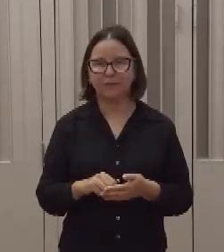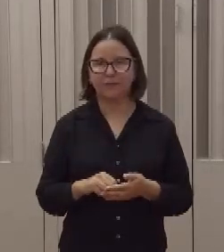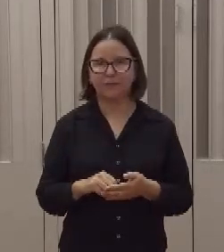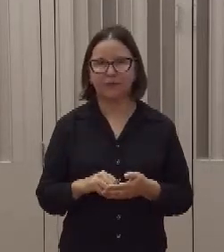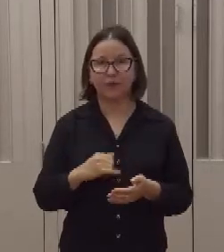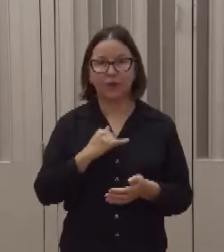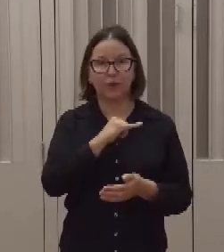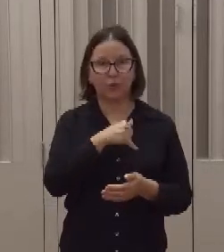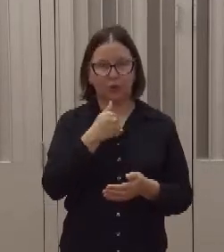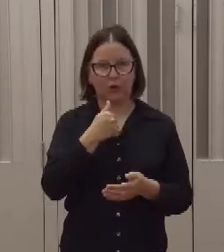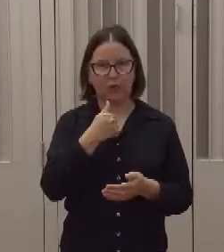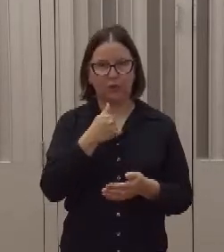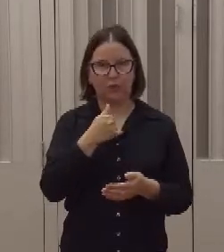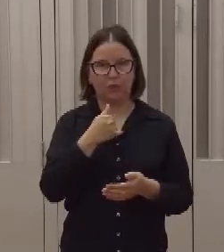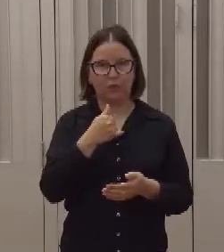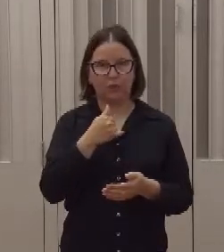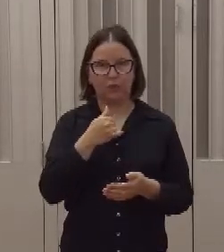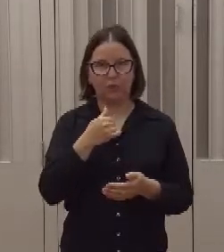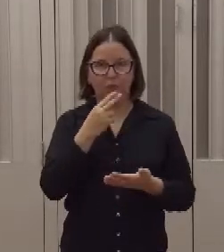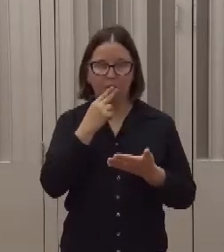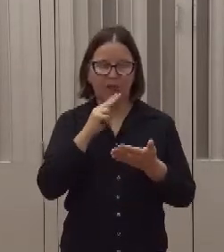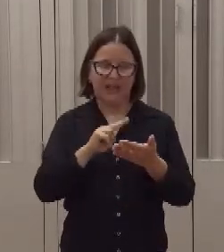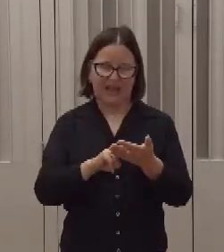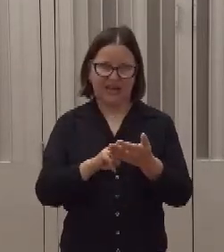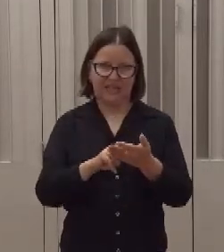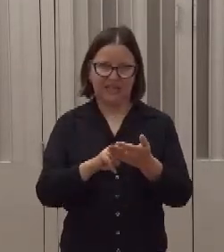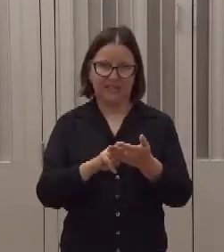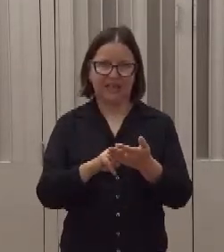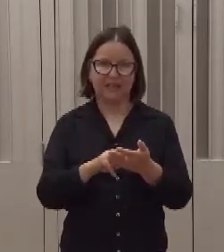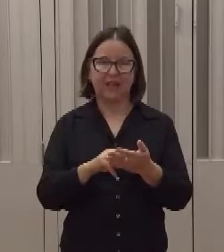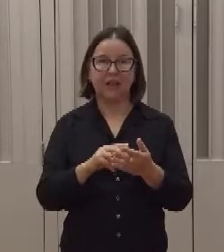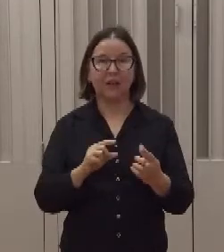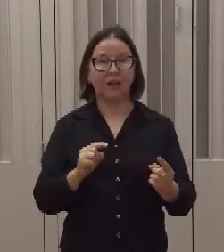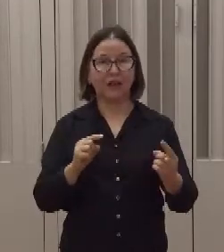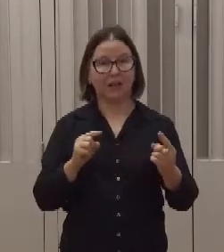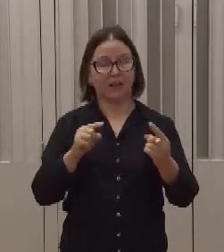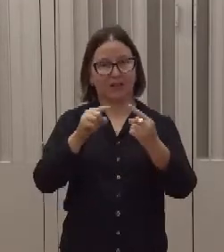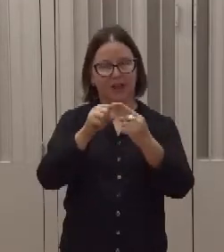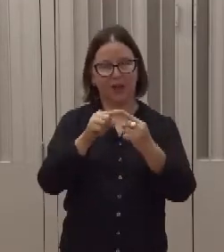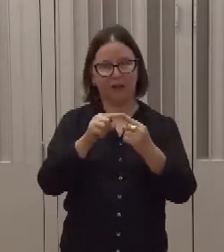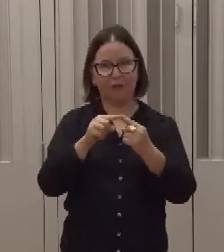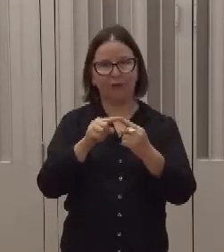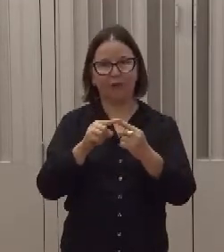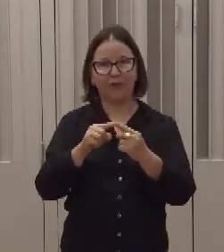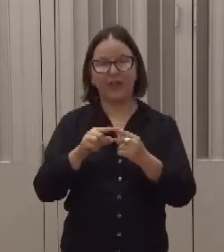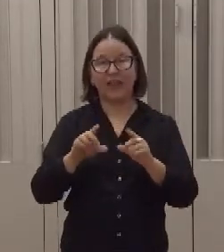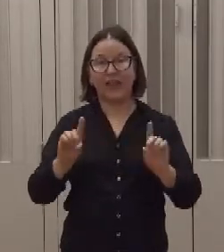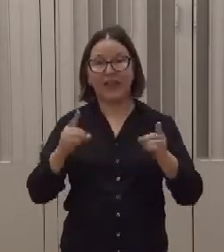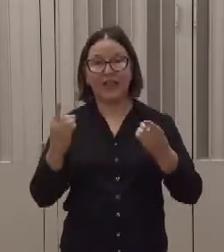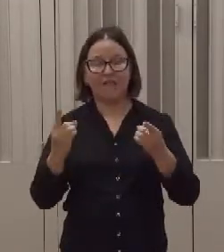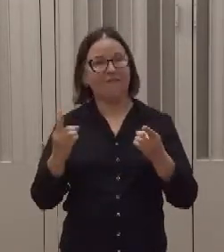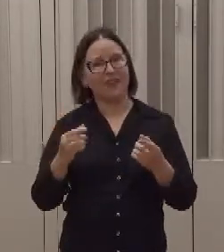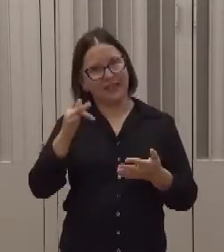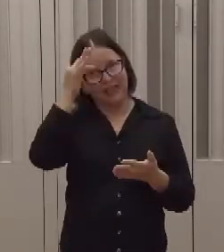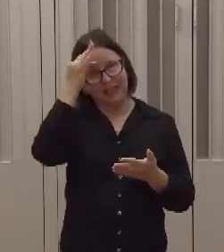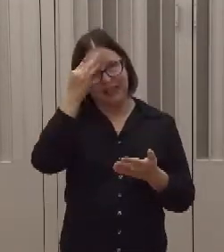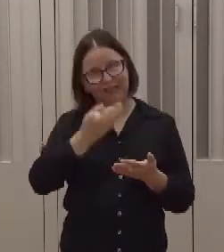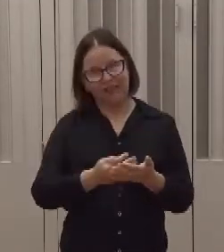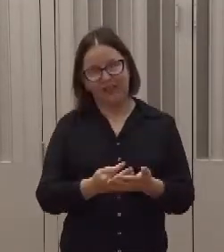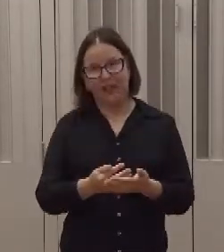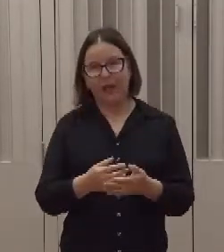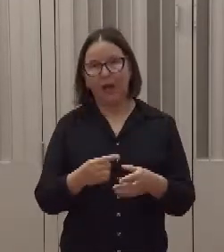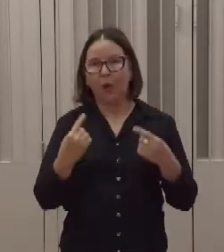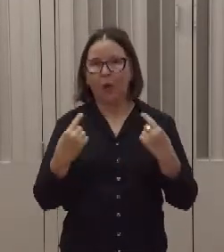João em suas epístolas é a defesa da fé contra um movimento herético que crescia no